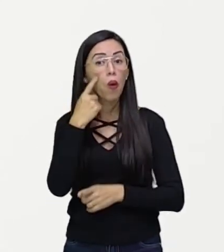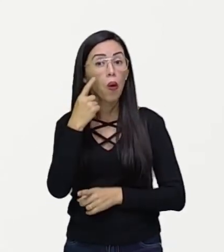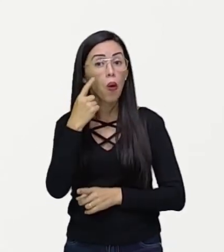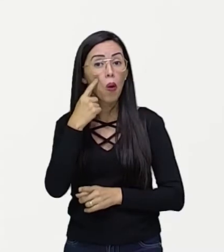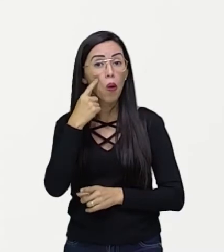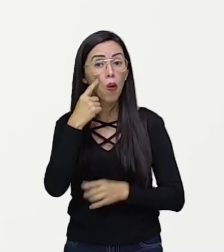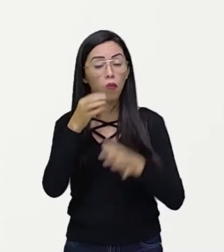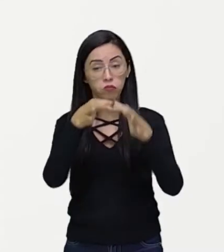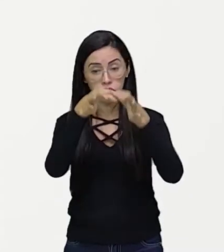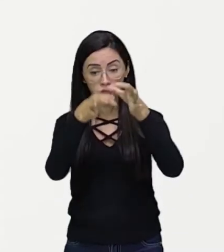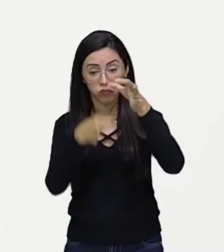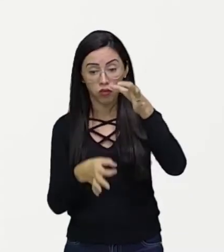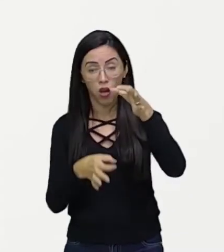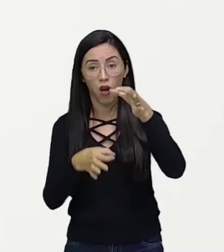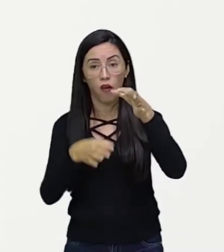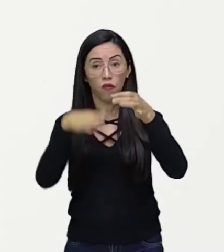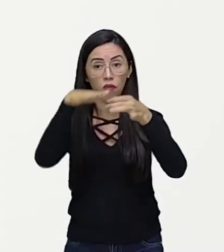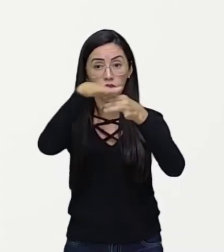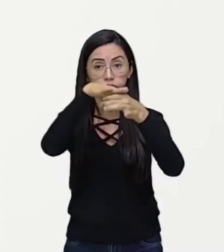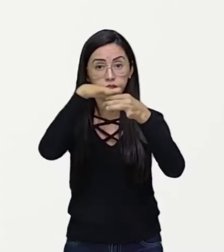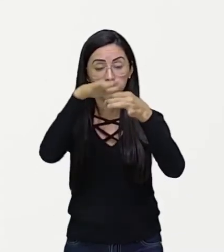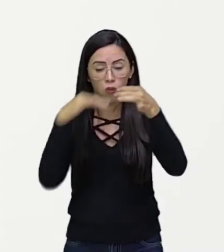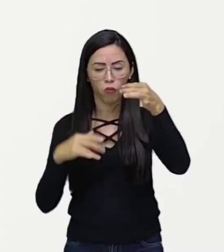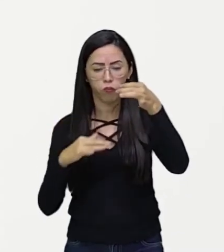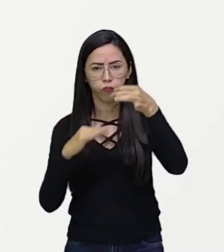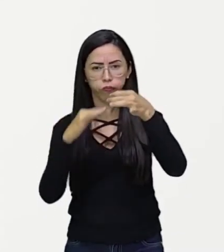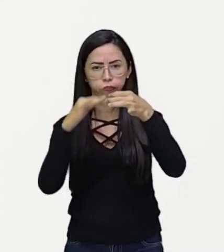a metade,